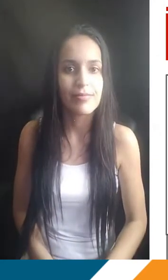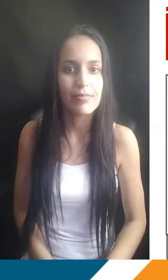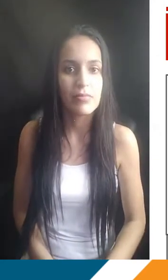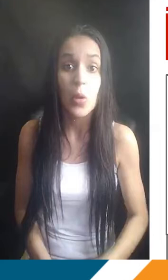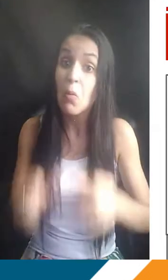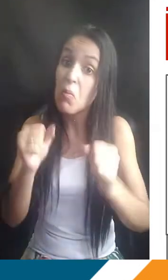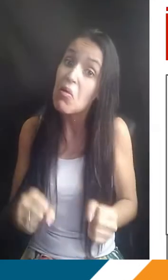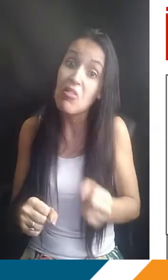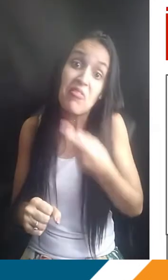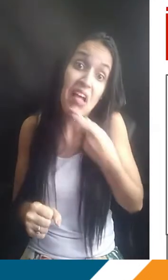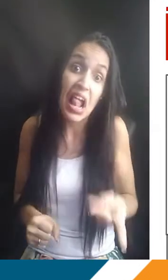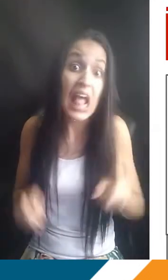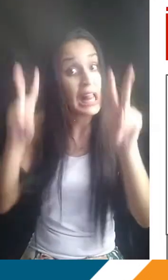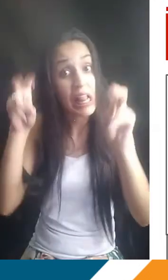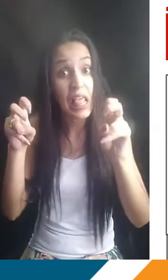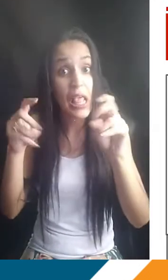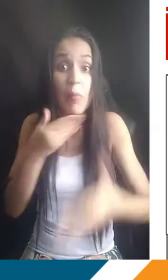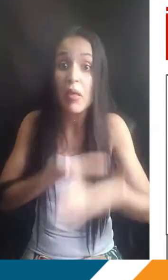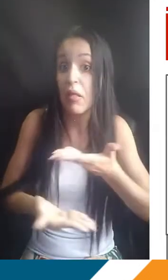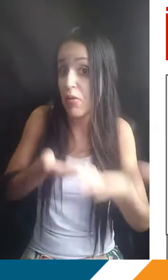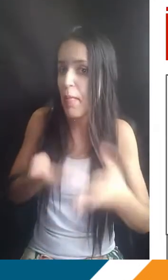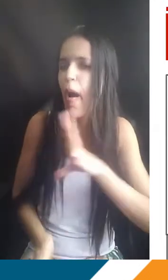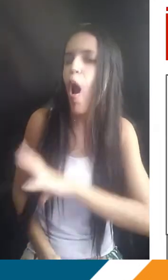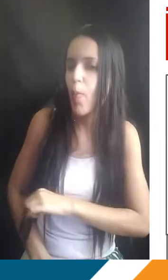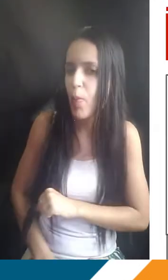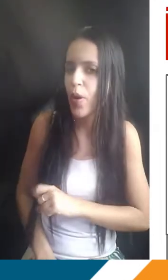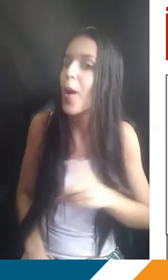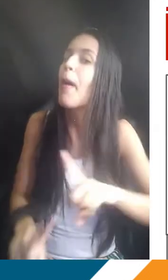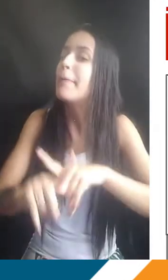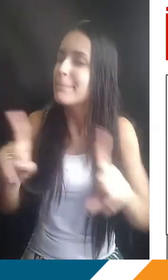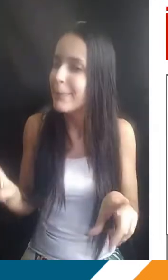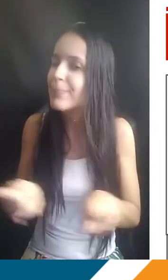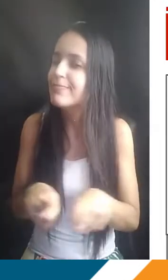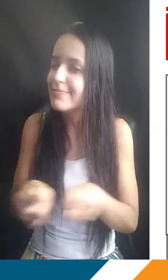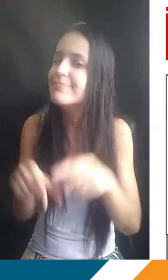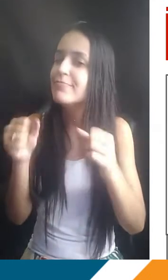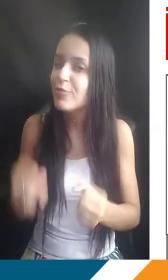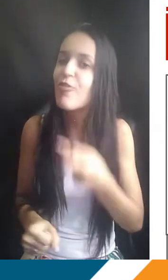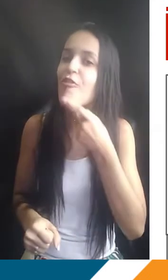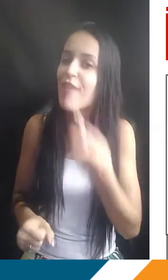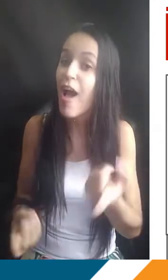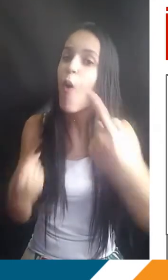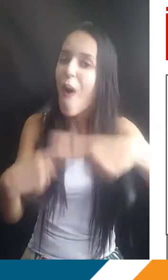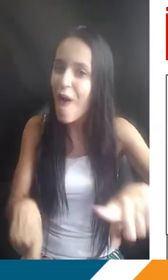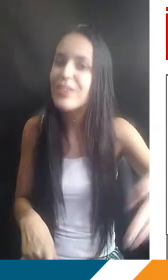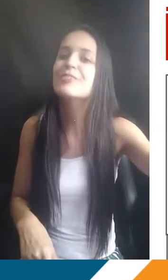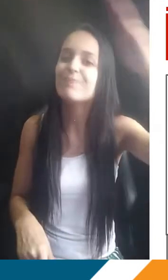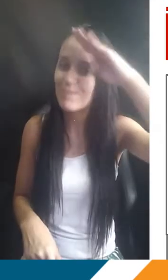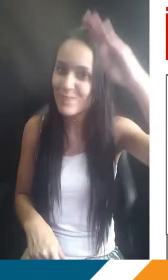relacionada com a temática de um relacionamento amoroso, mas também está relacionada com a repreensão,